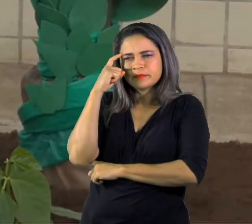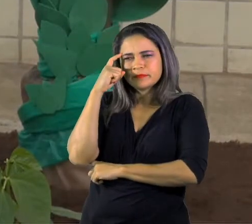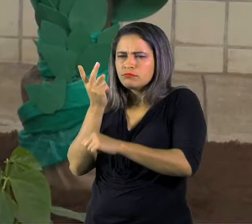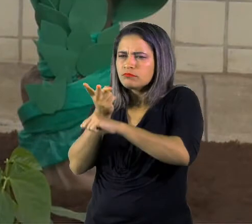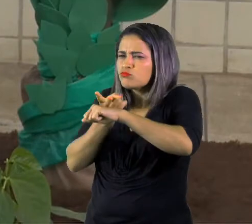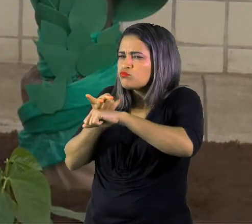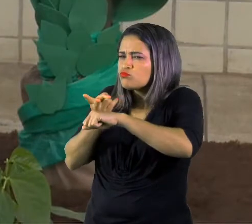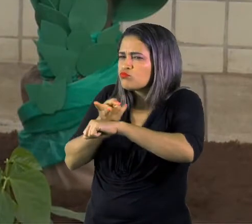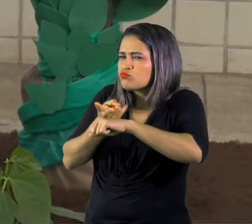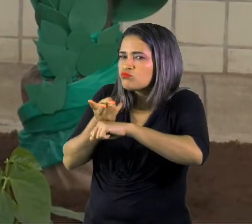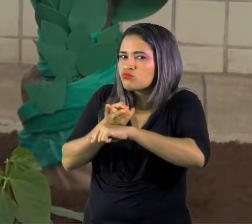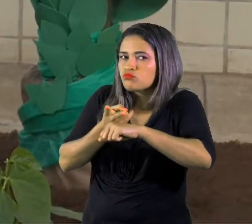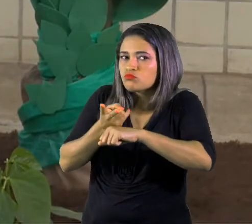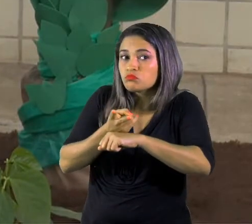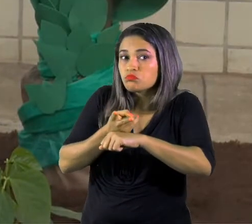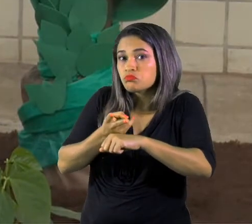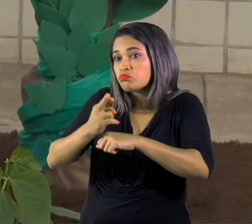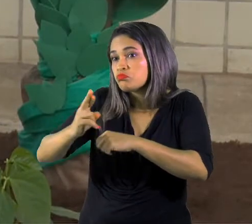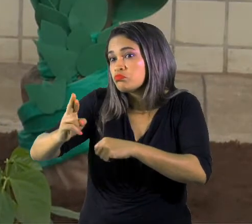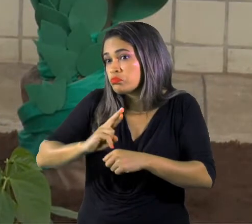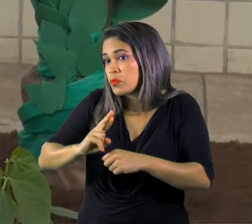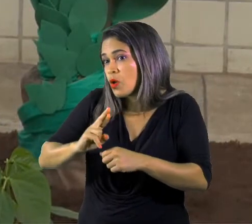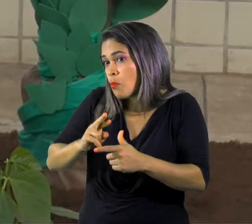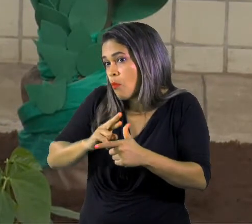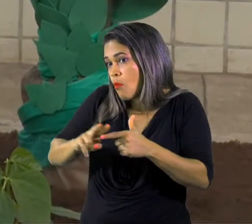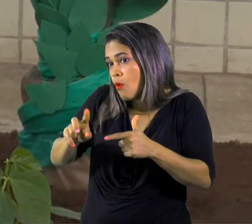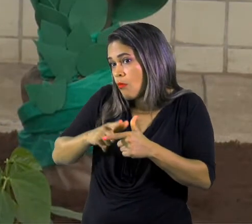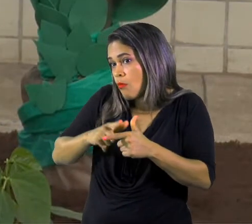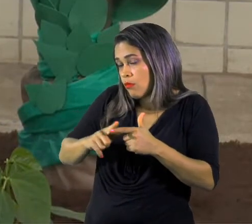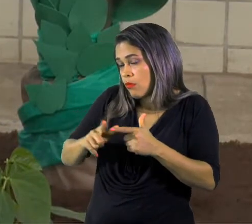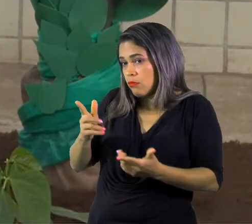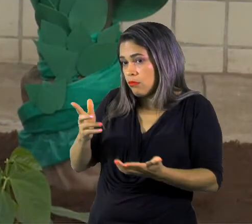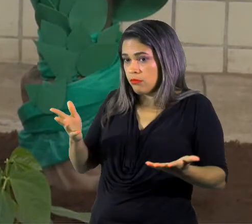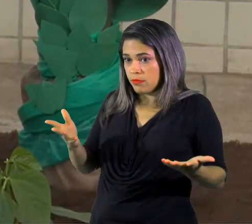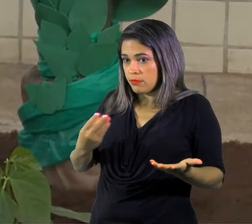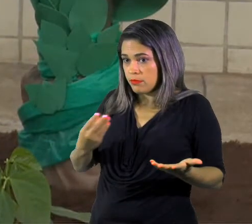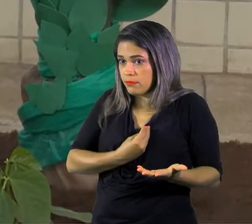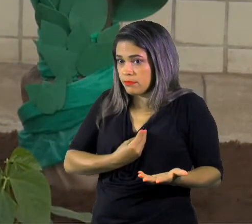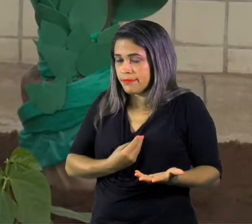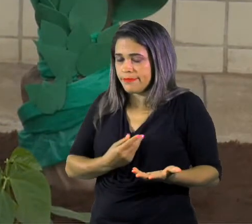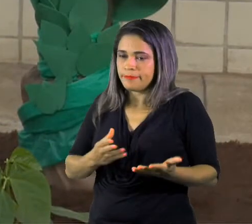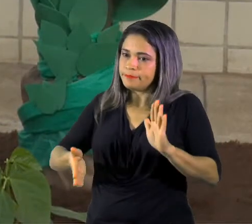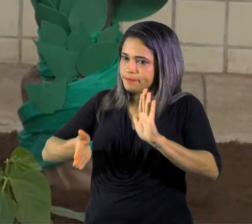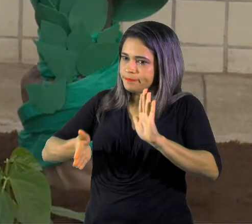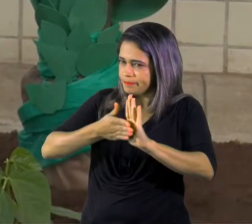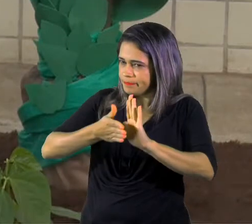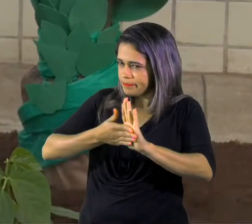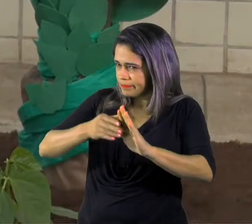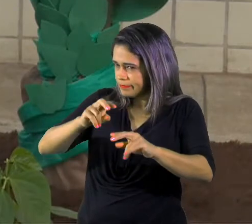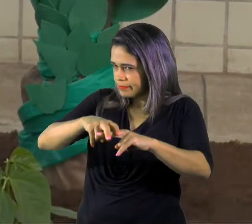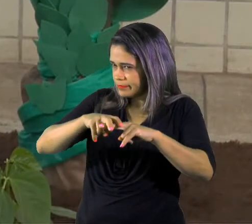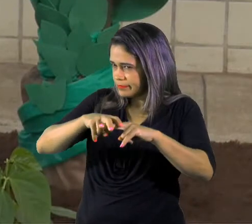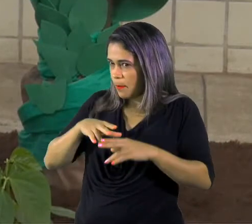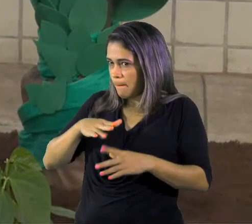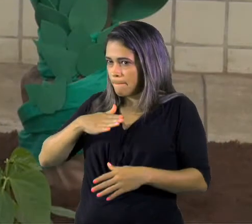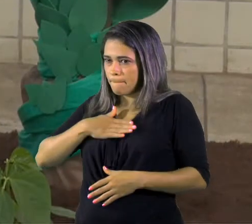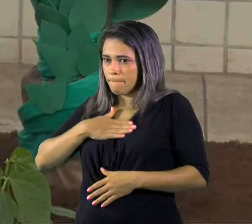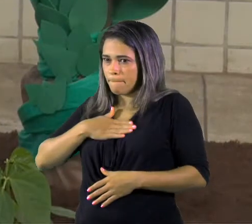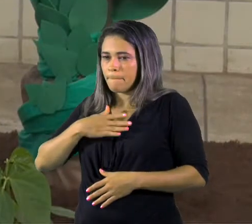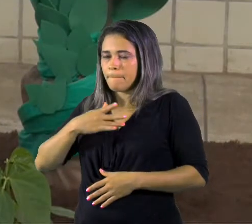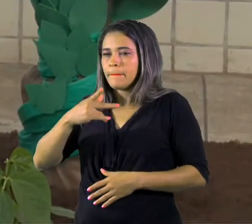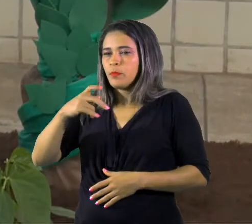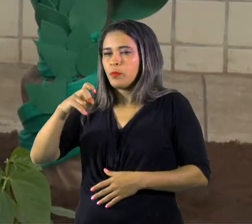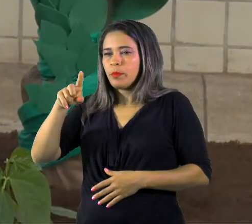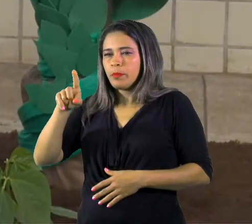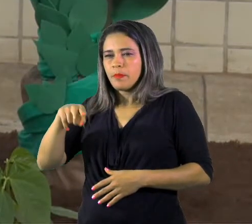buscarmos uma solução para algum problema que existe. Por isso, essa proposta, Meu Pé de Feijão, vai